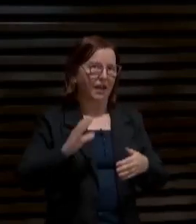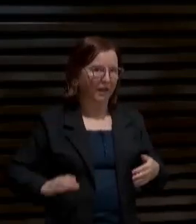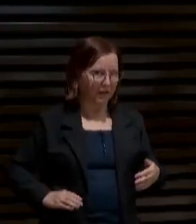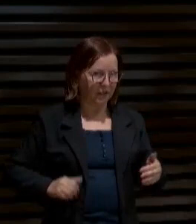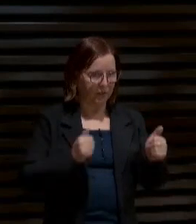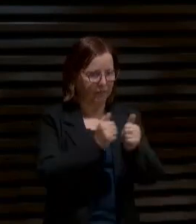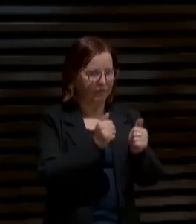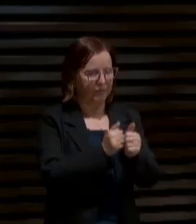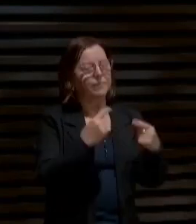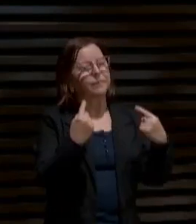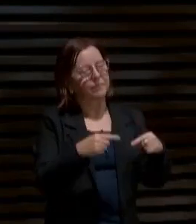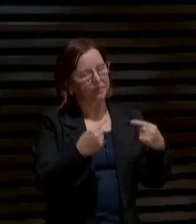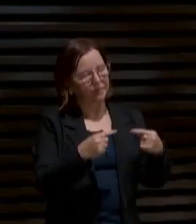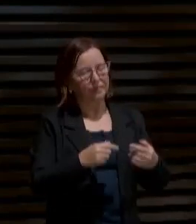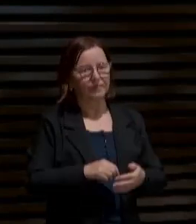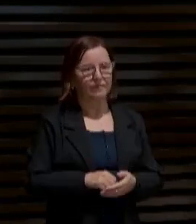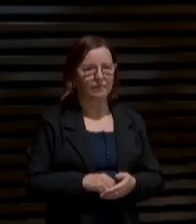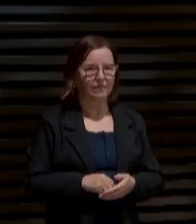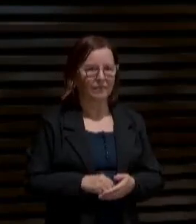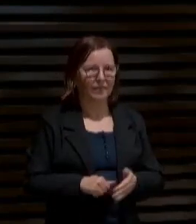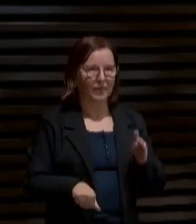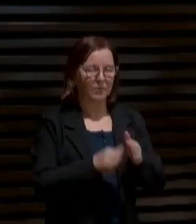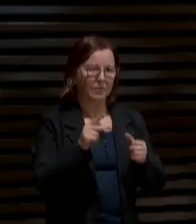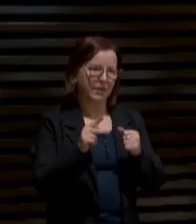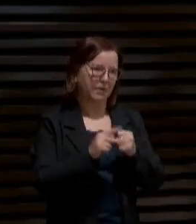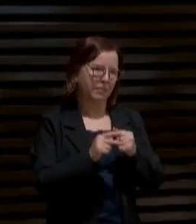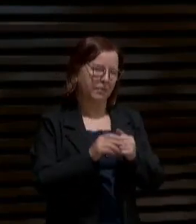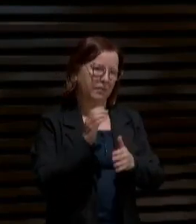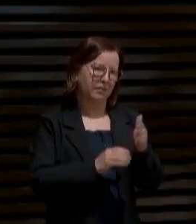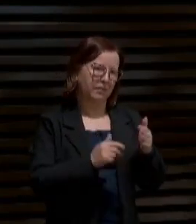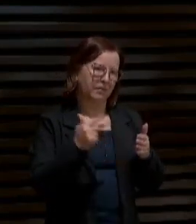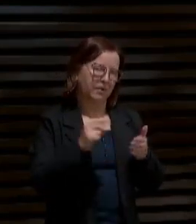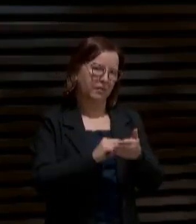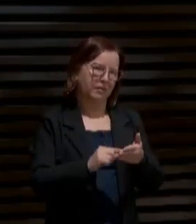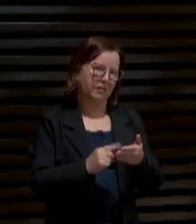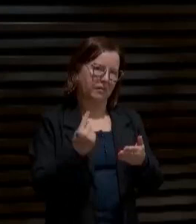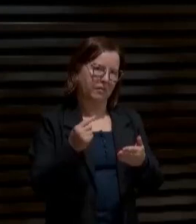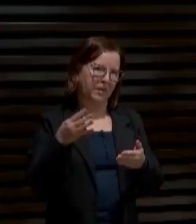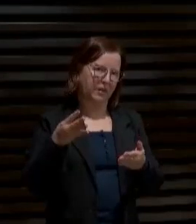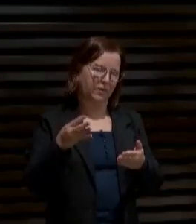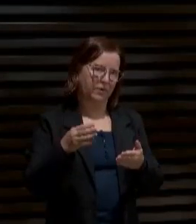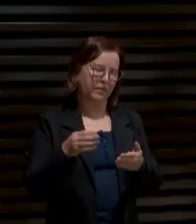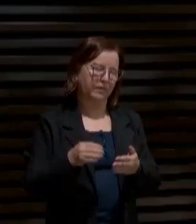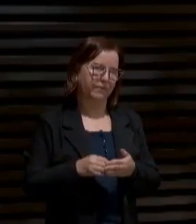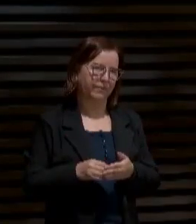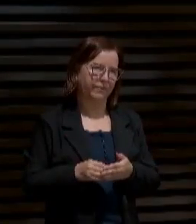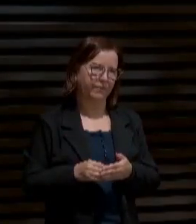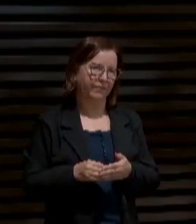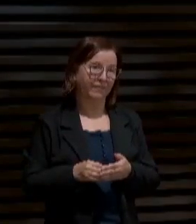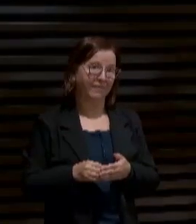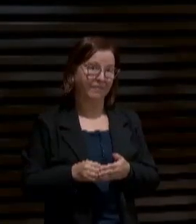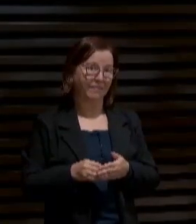a e primeira pedro 3 14 16 Vamos ler juntos mas